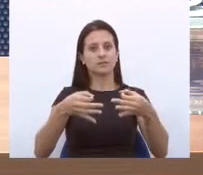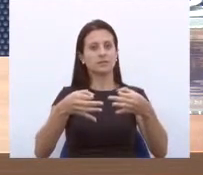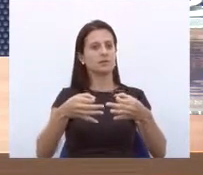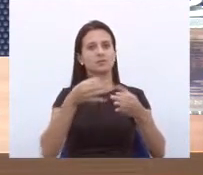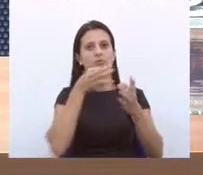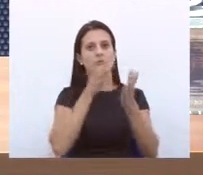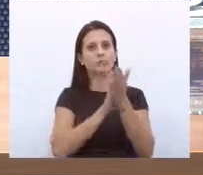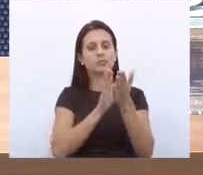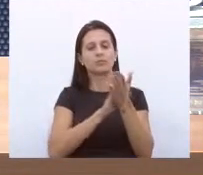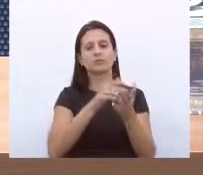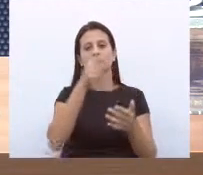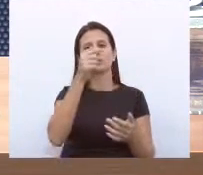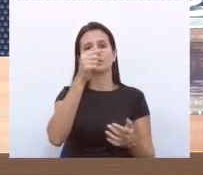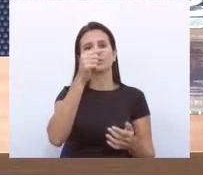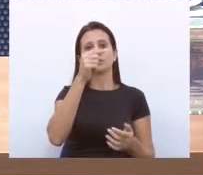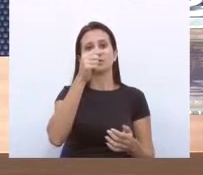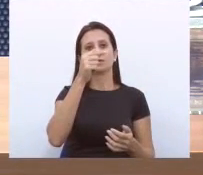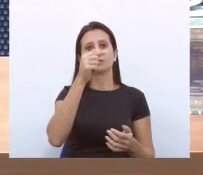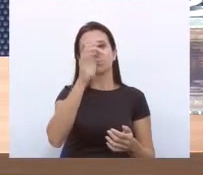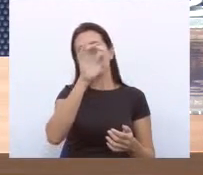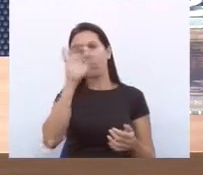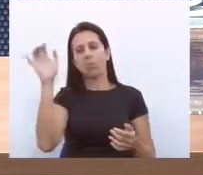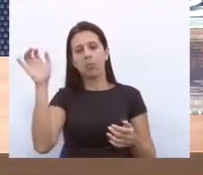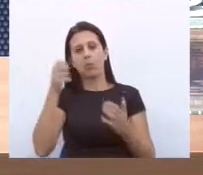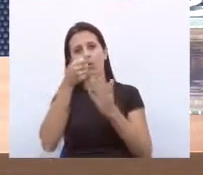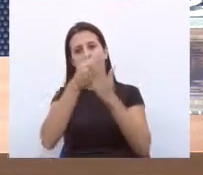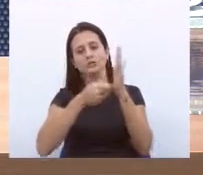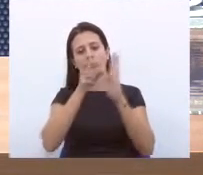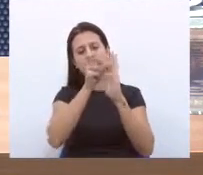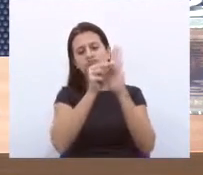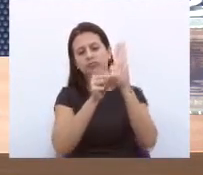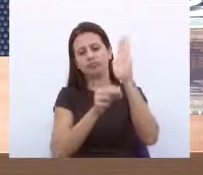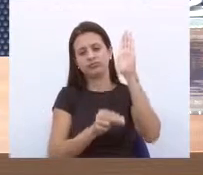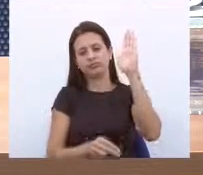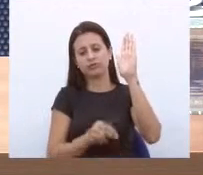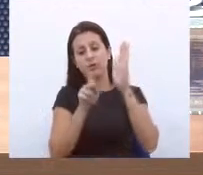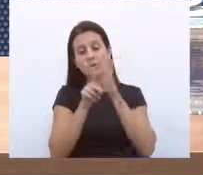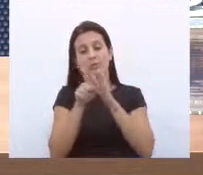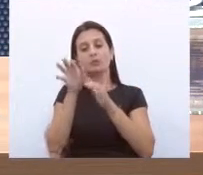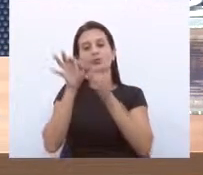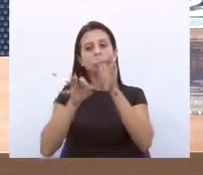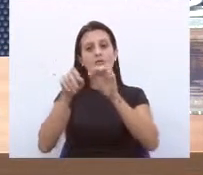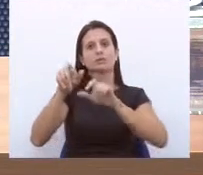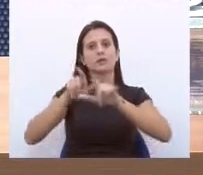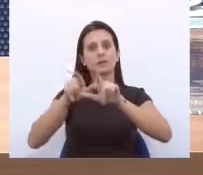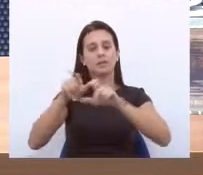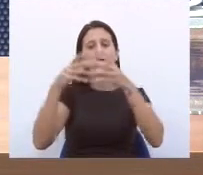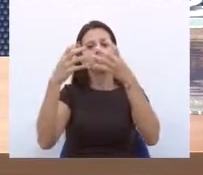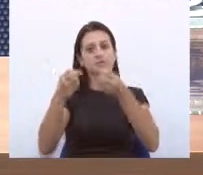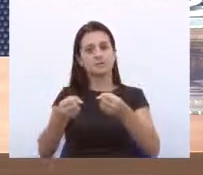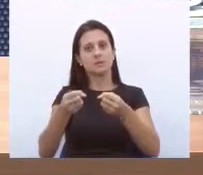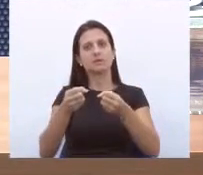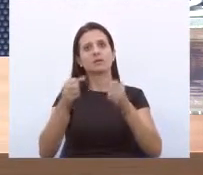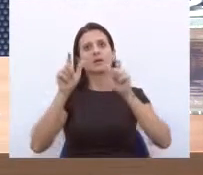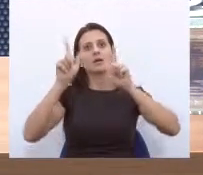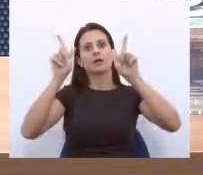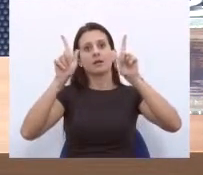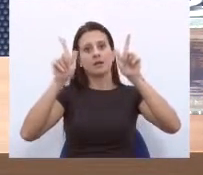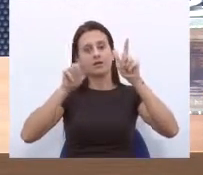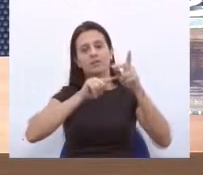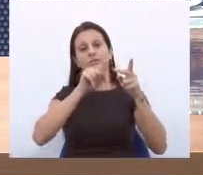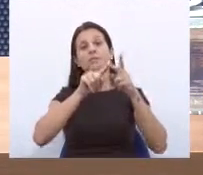proposto, com 700 e poucos artigos. O senhor veja que a própria Justiça do Trabalho deu aval à greve. O